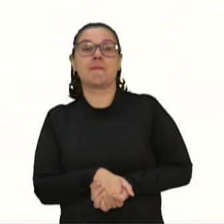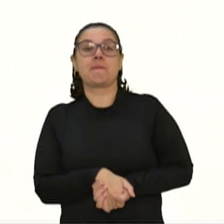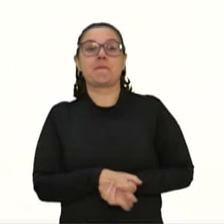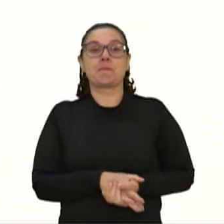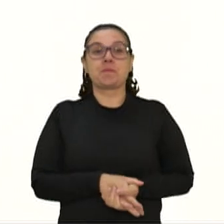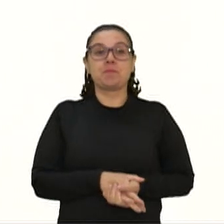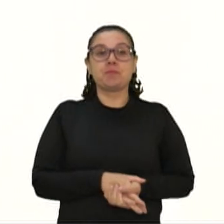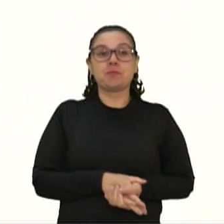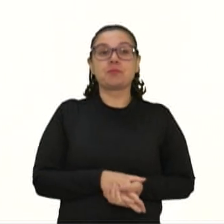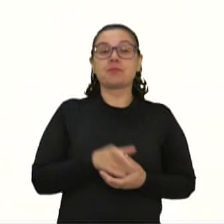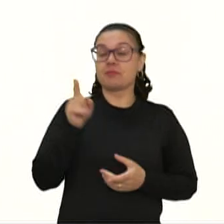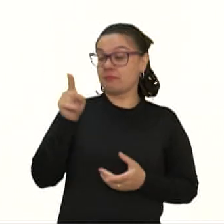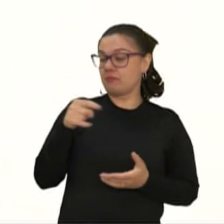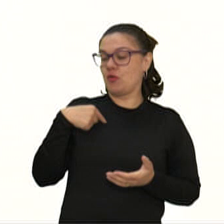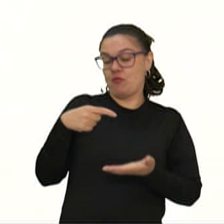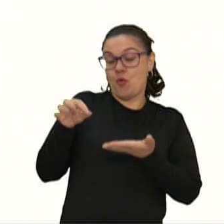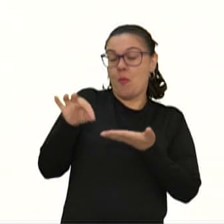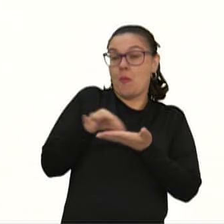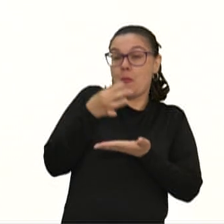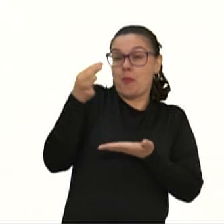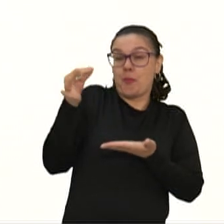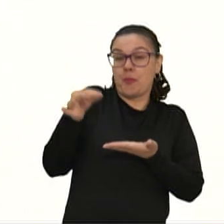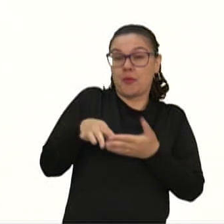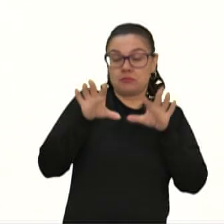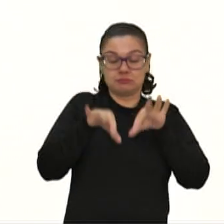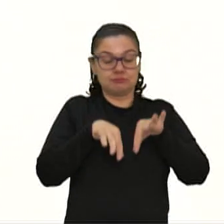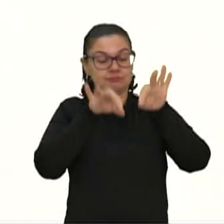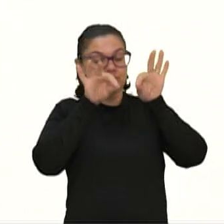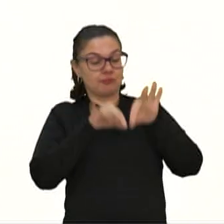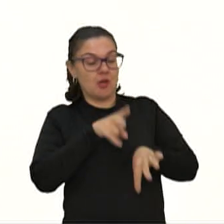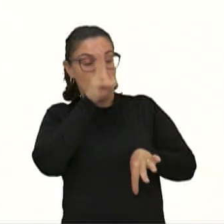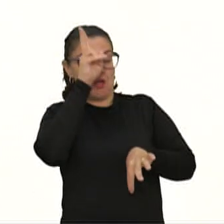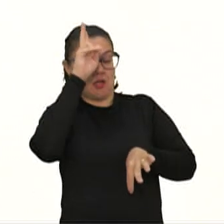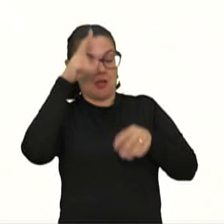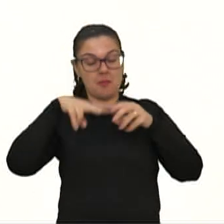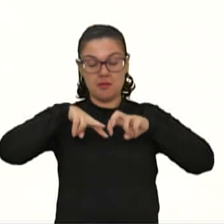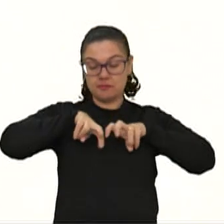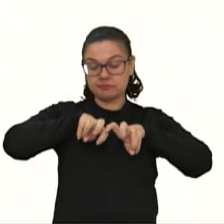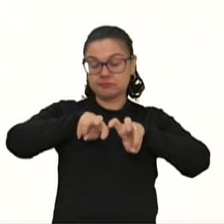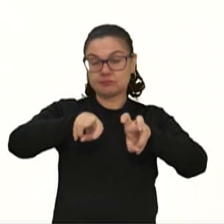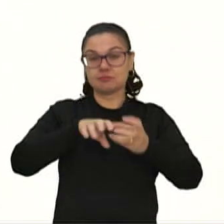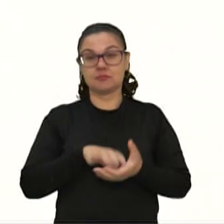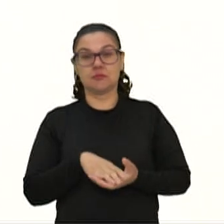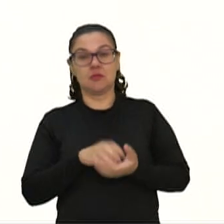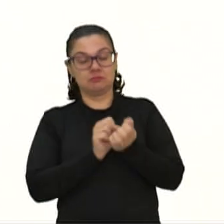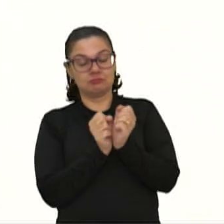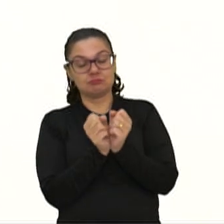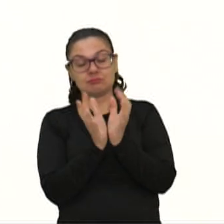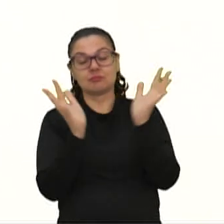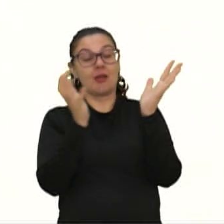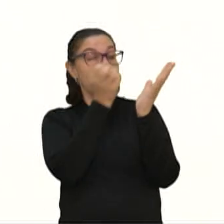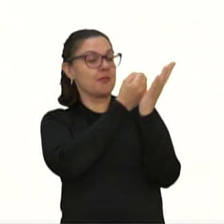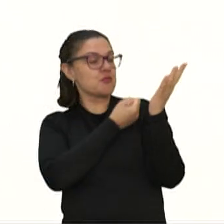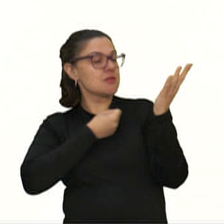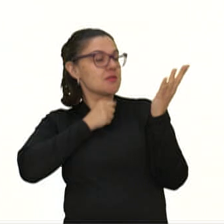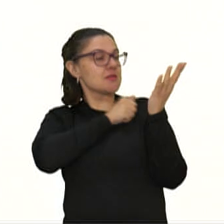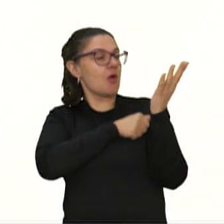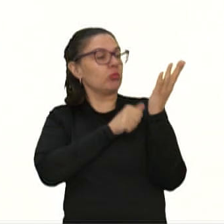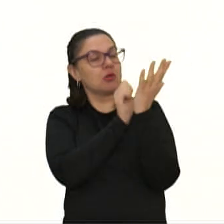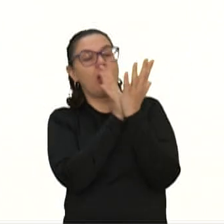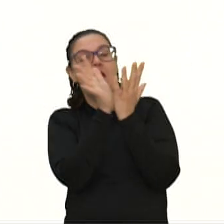Exílio. Hei de bordar-vos um lenço em lembrança destas minas, ramo de saudade